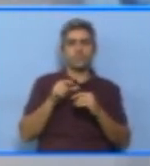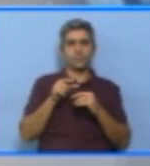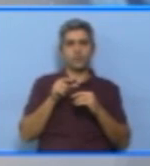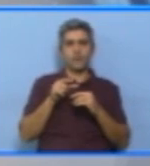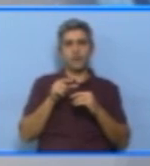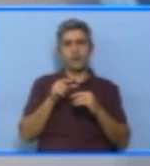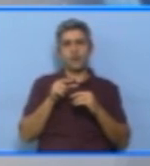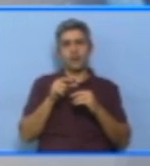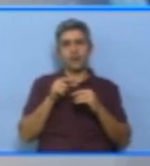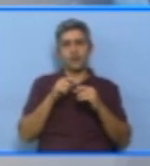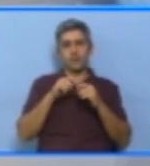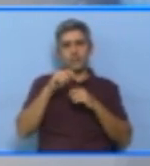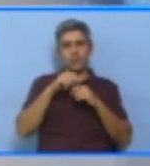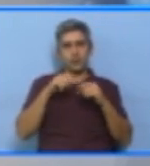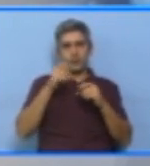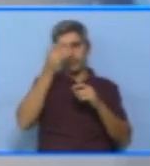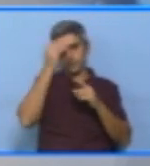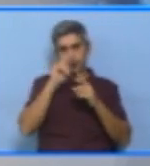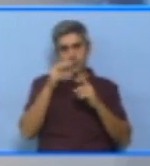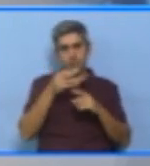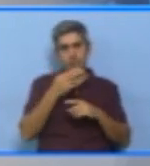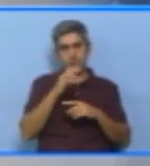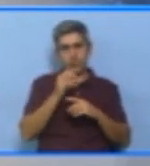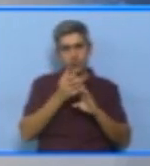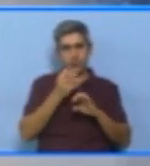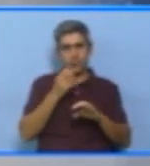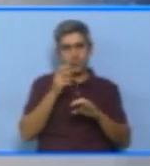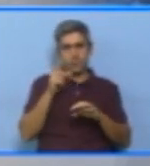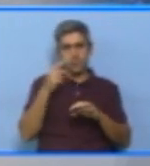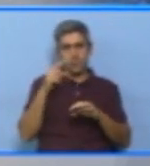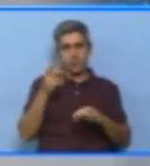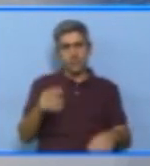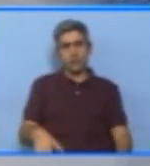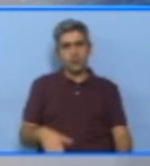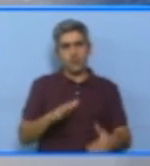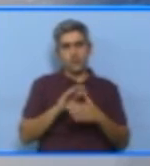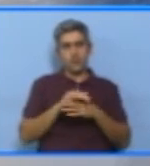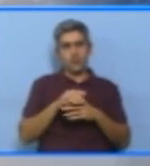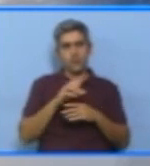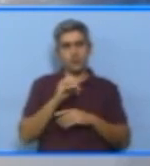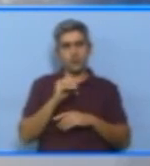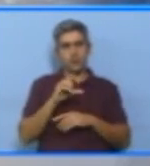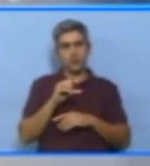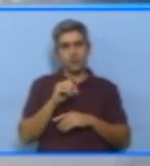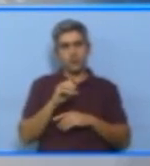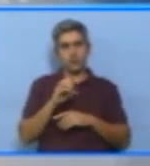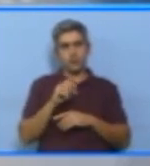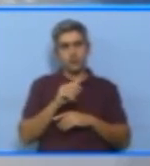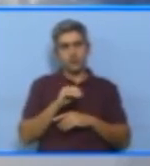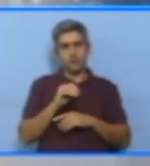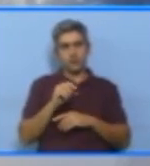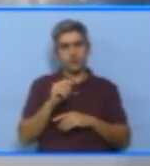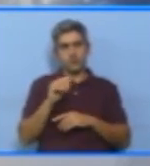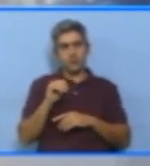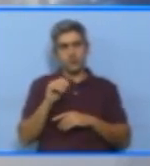esta dimensão e que Paulo realçou como único. É este texto da carta aos Colossenses, também um hino, onde de